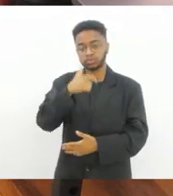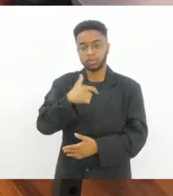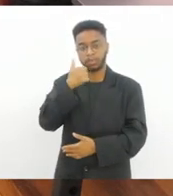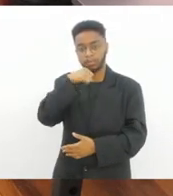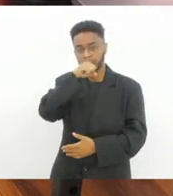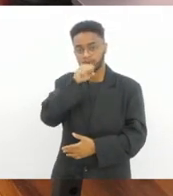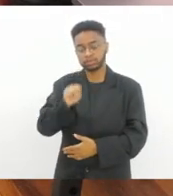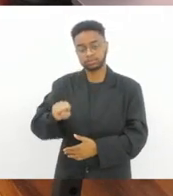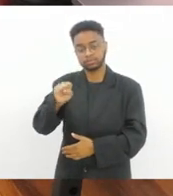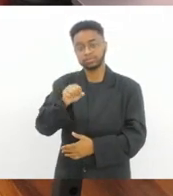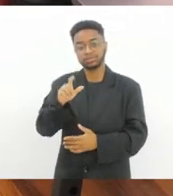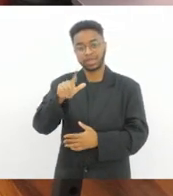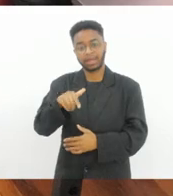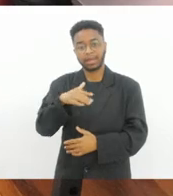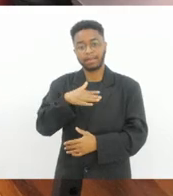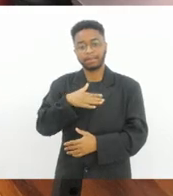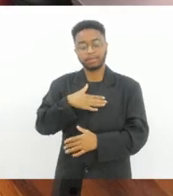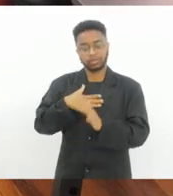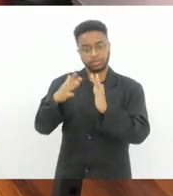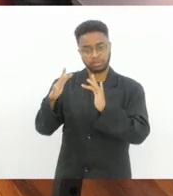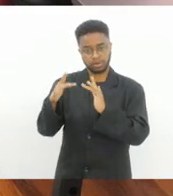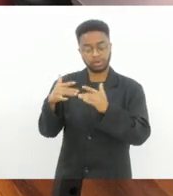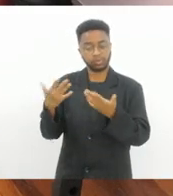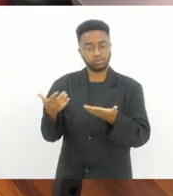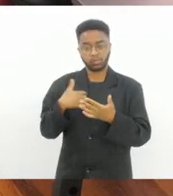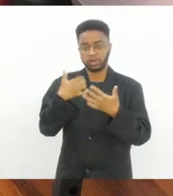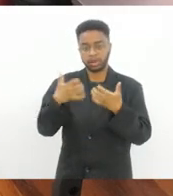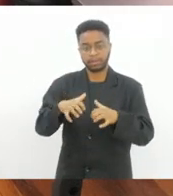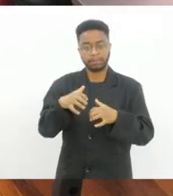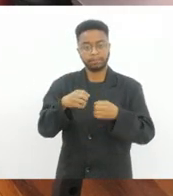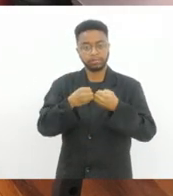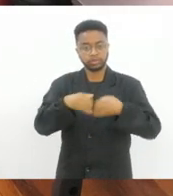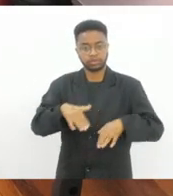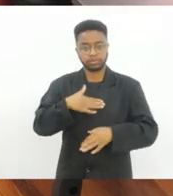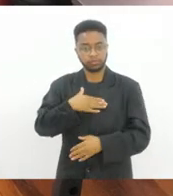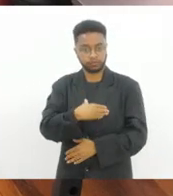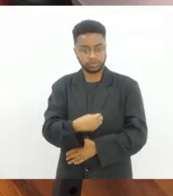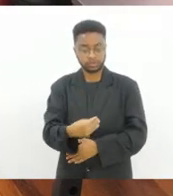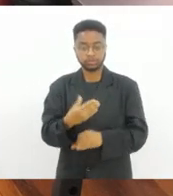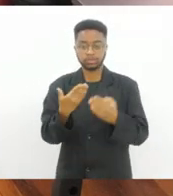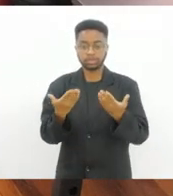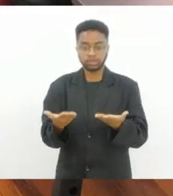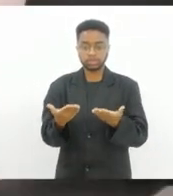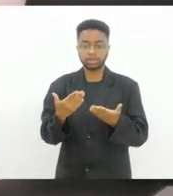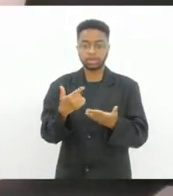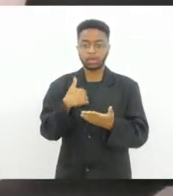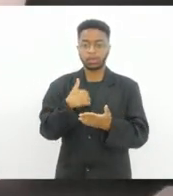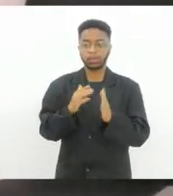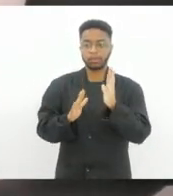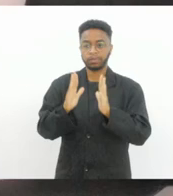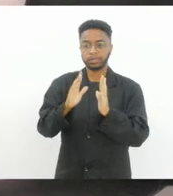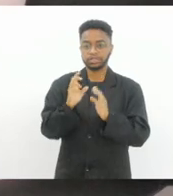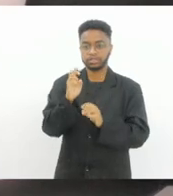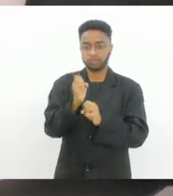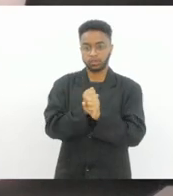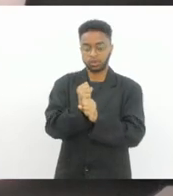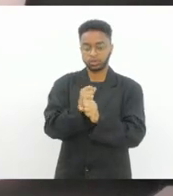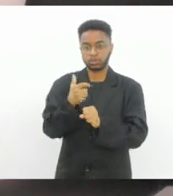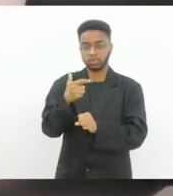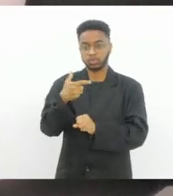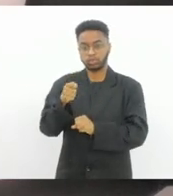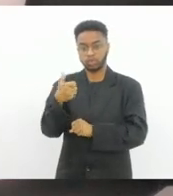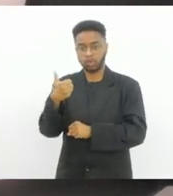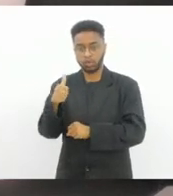eu também não queria afetar os meus filhos, não queria que afetasse os meus filhos. E eu fiquei passando por 5 anos, de 2011 a